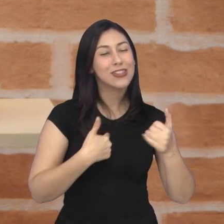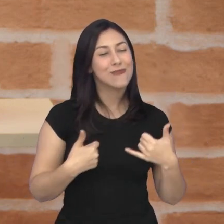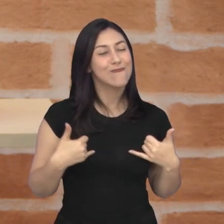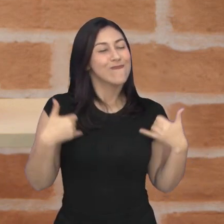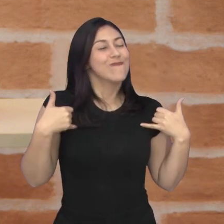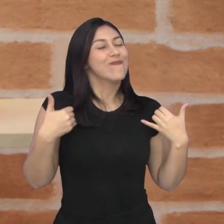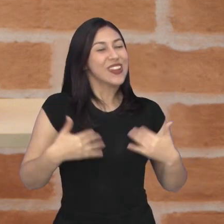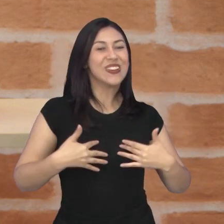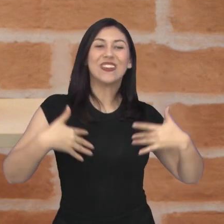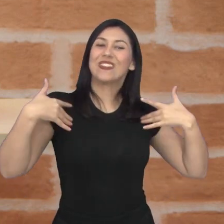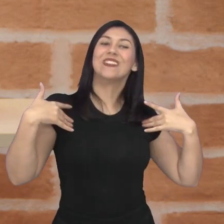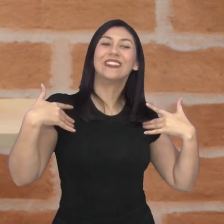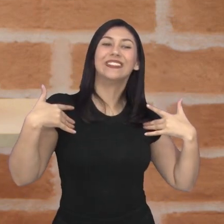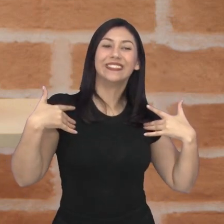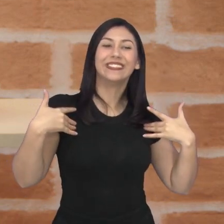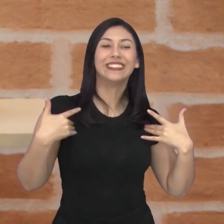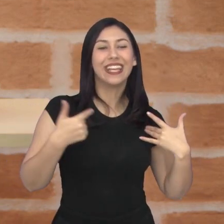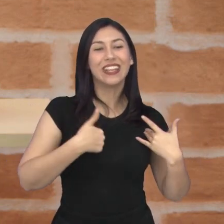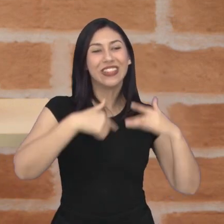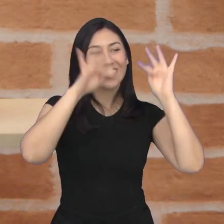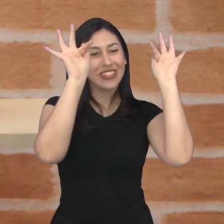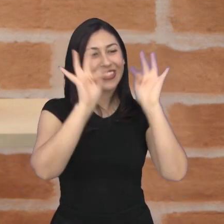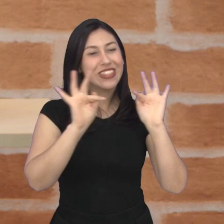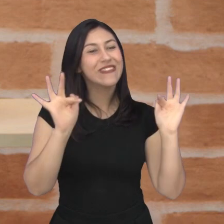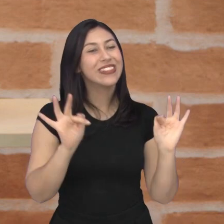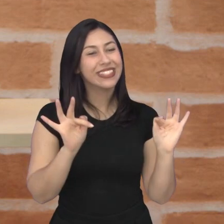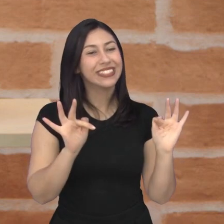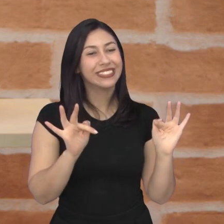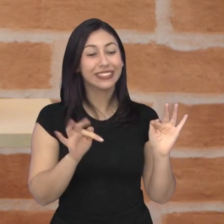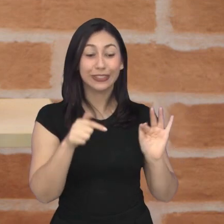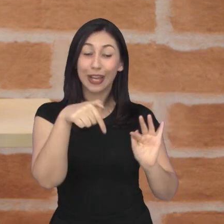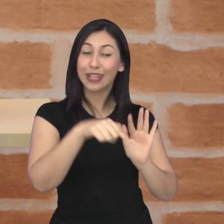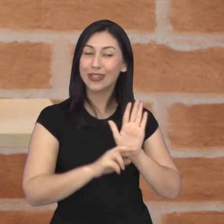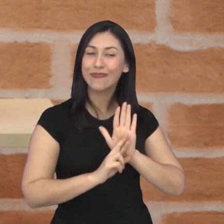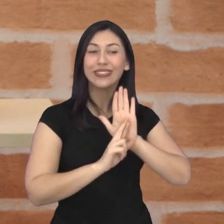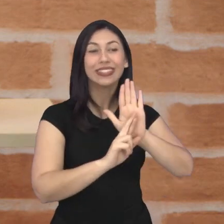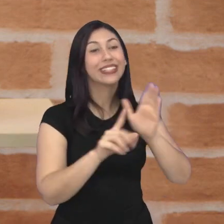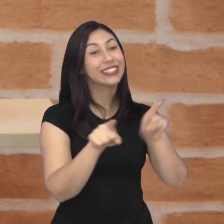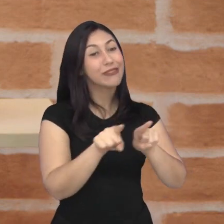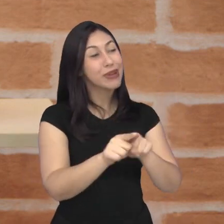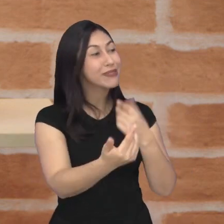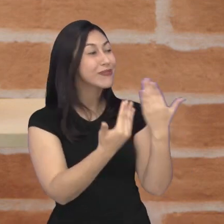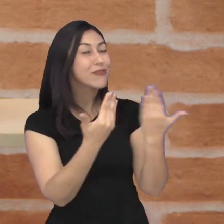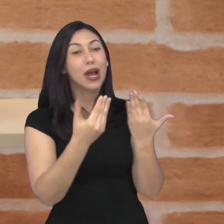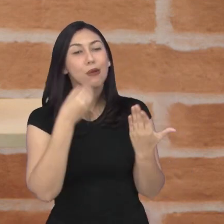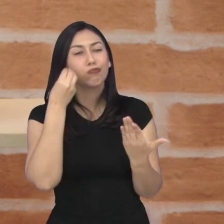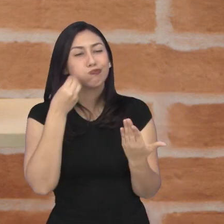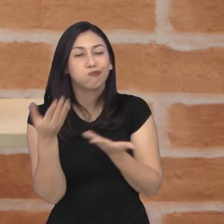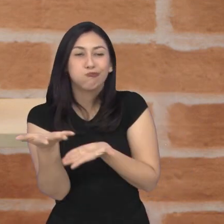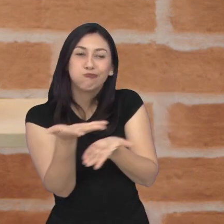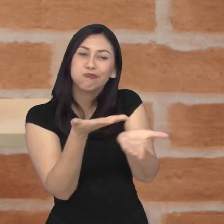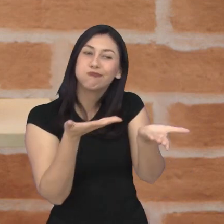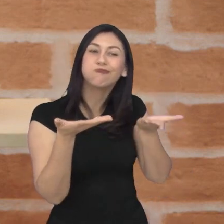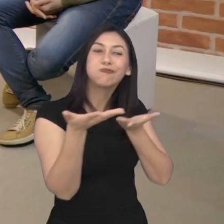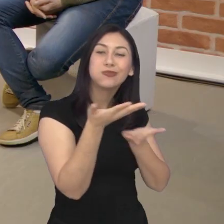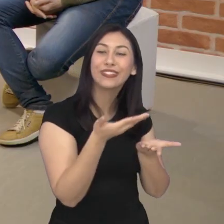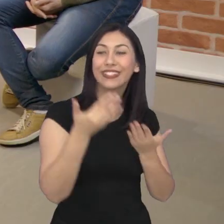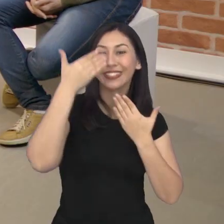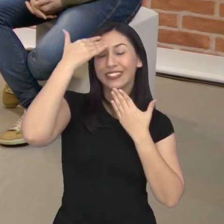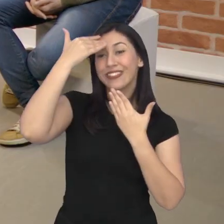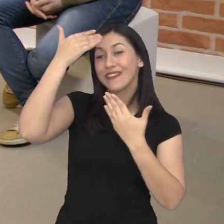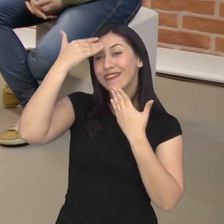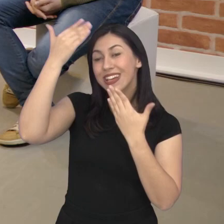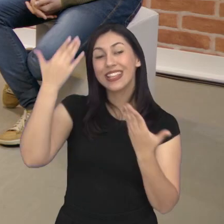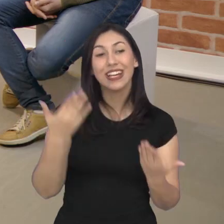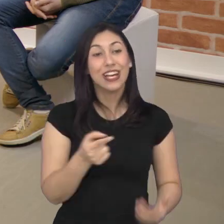de São José, eu estou muito contente de estar aqui hoje representando a cidade e poder falar com vocês, compartilhar as experiências, né? Obrigado.